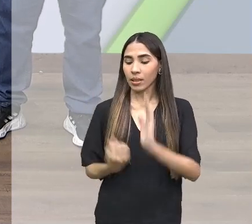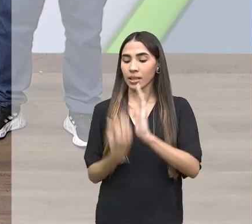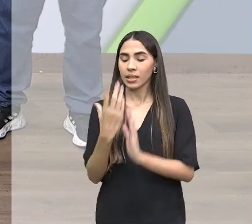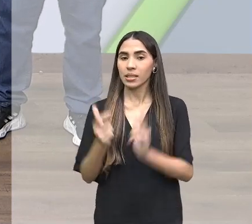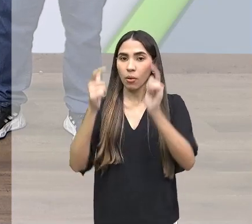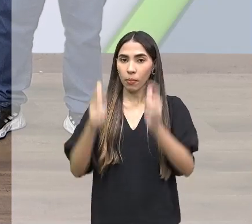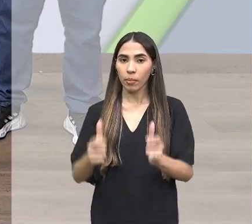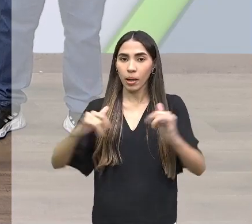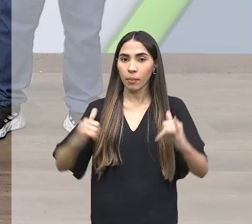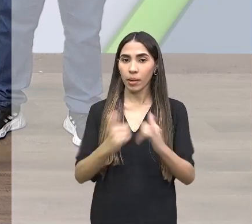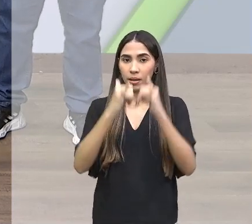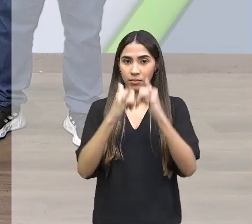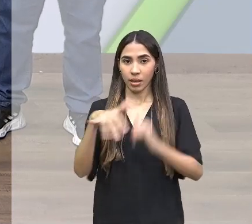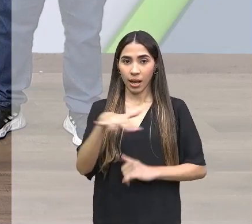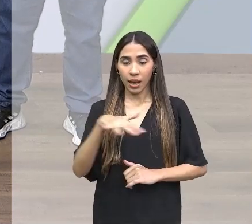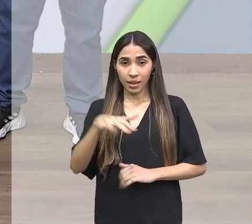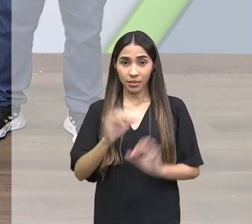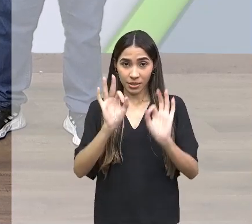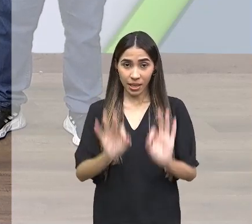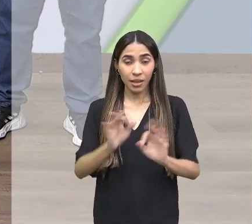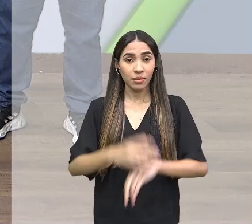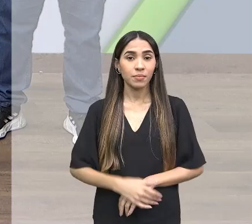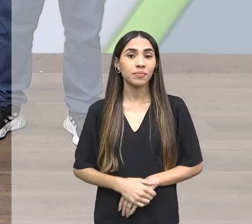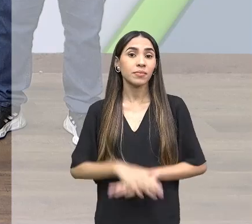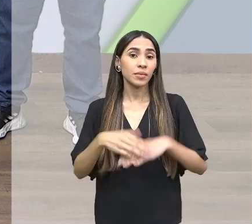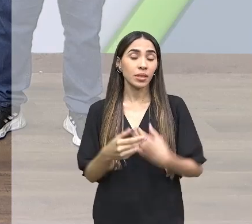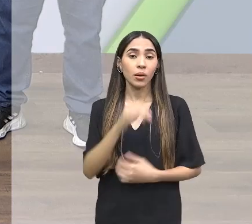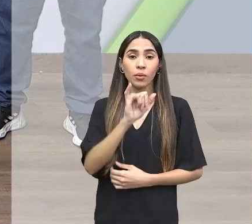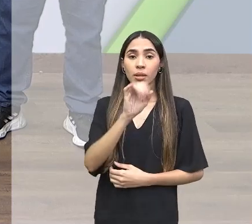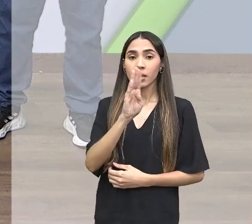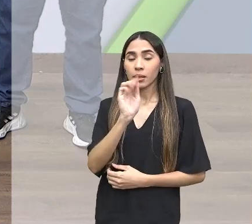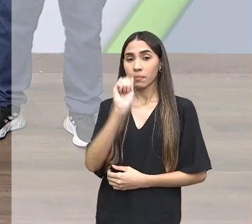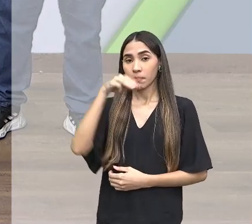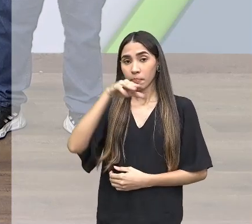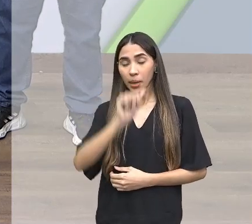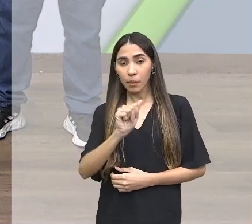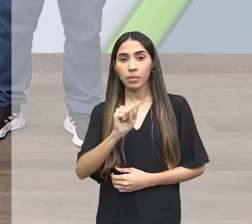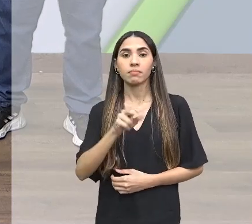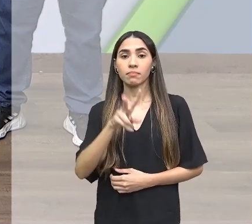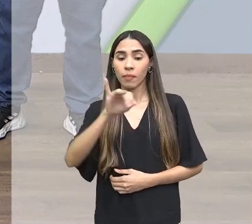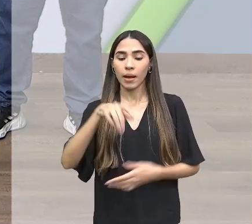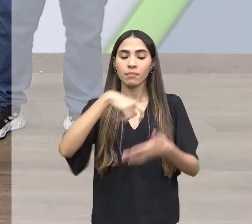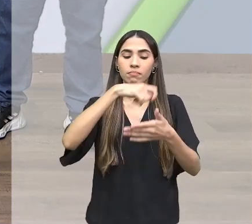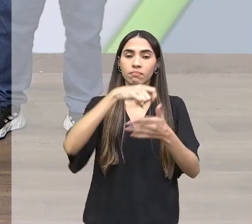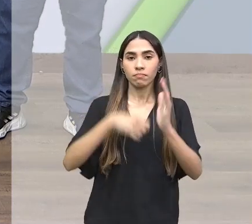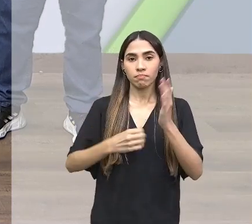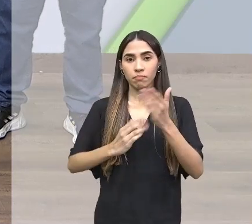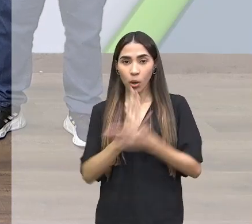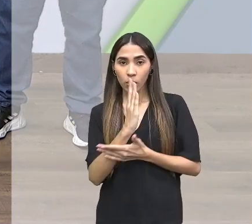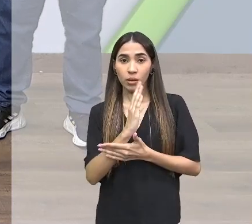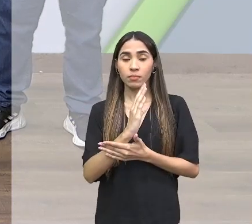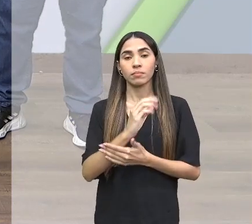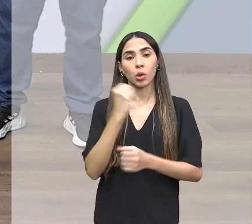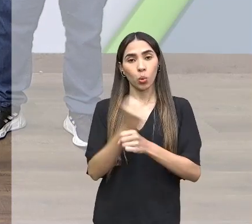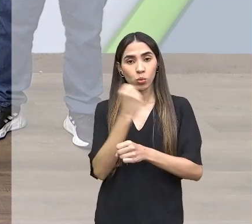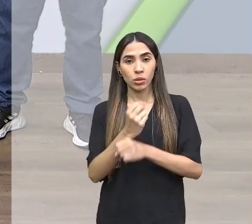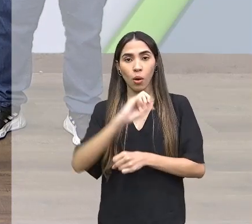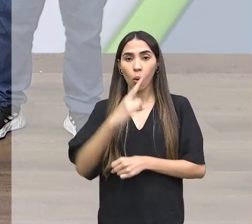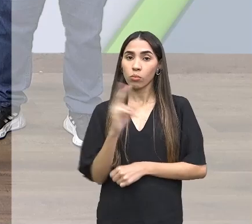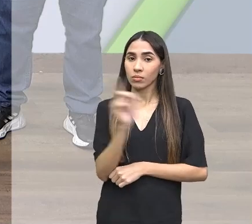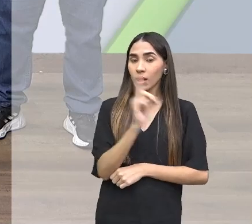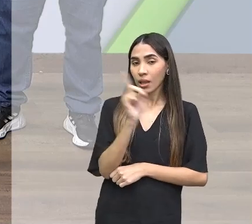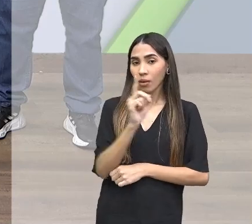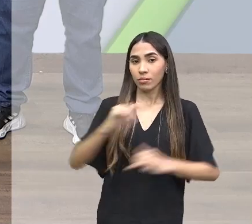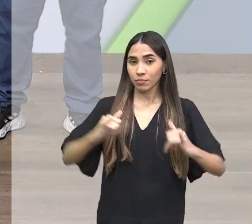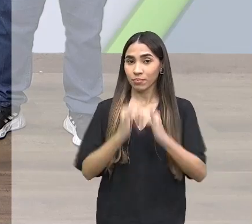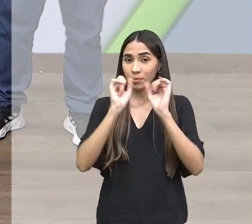usina hidrelétrica naquela região, tá certo? E aí o IBAMA vai autorizar a construção ou não dessa usina